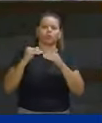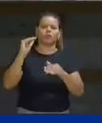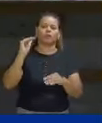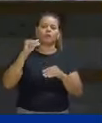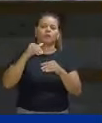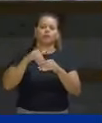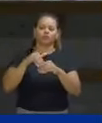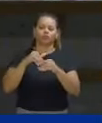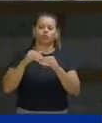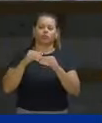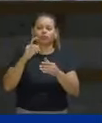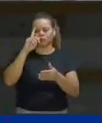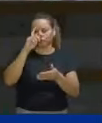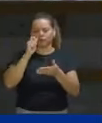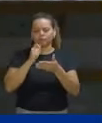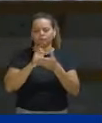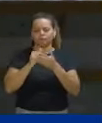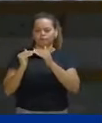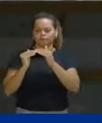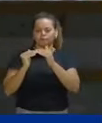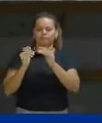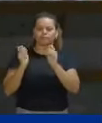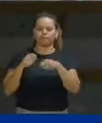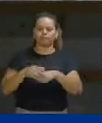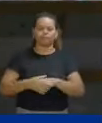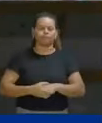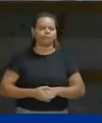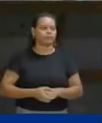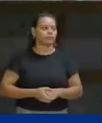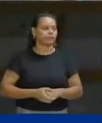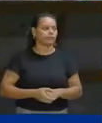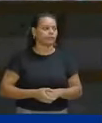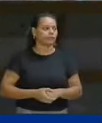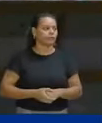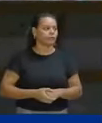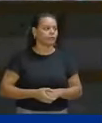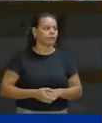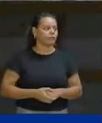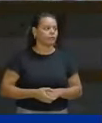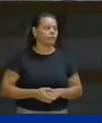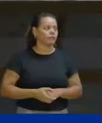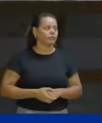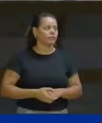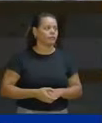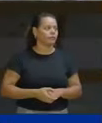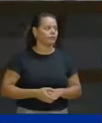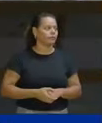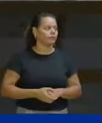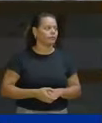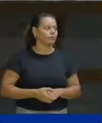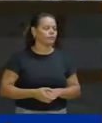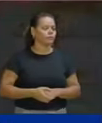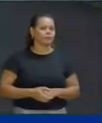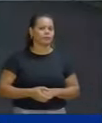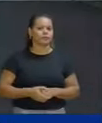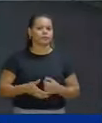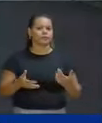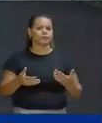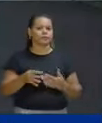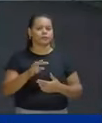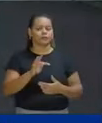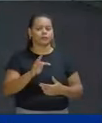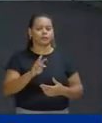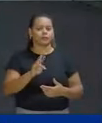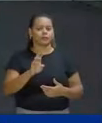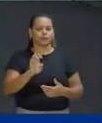Há alguma objeção do MP? Desculpa, doutora. Nenhuma objeção, excelência. Então, o Tribunal Regional Eleitoral do